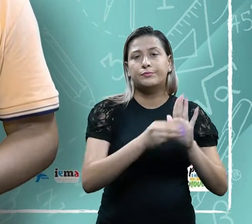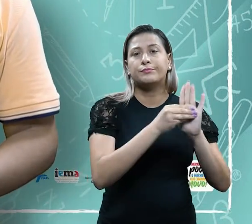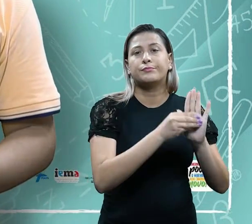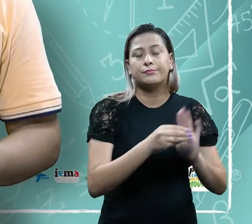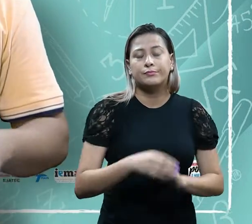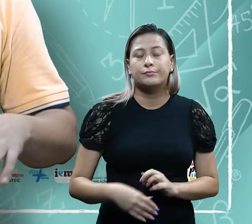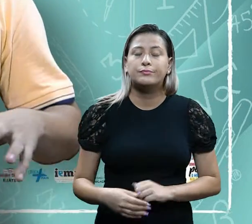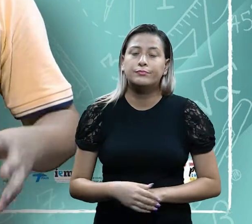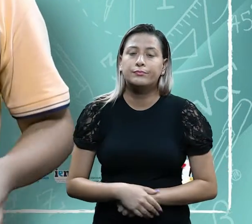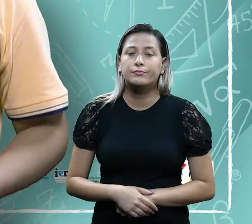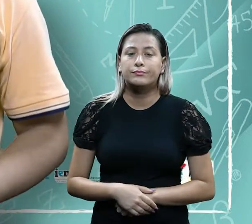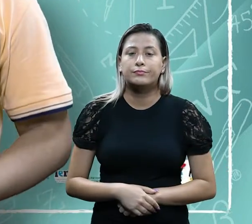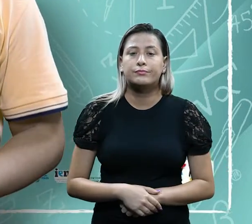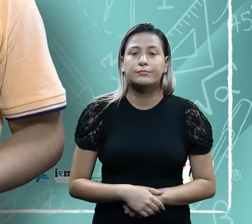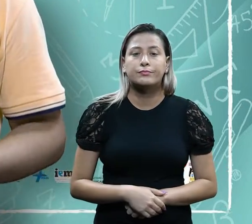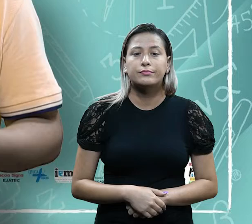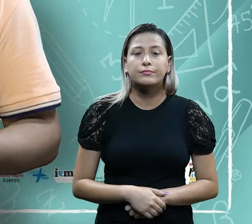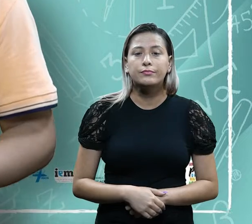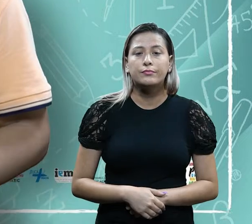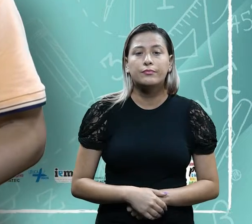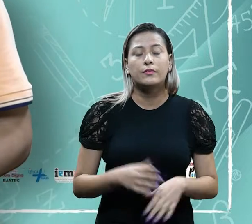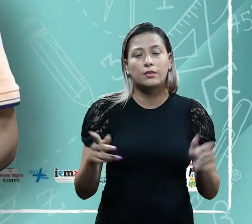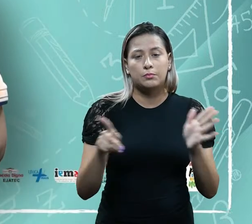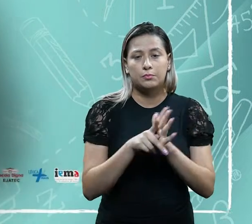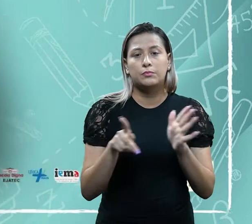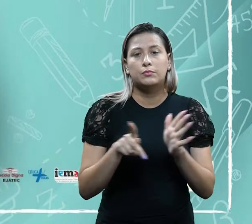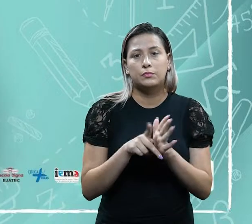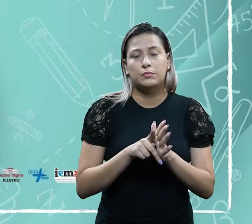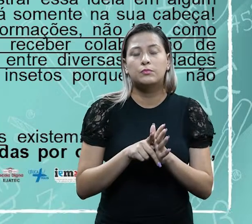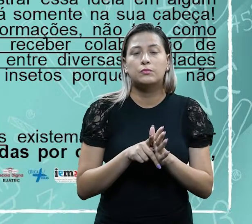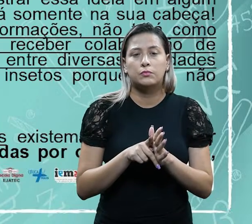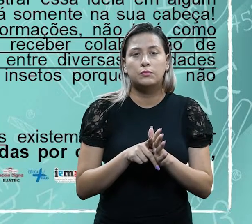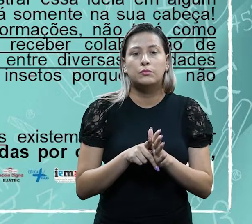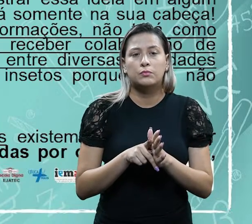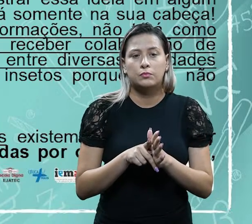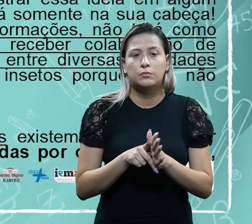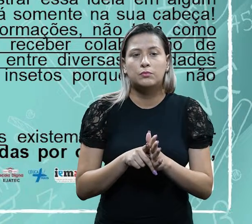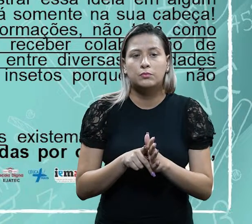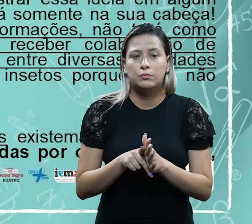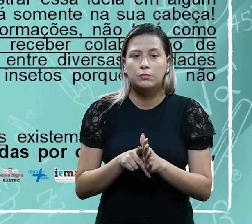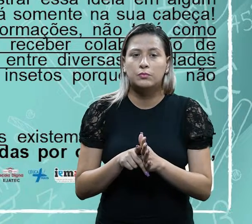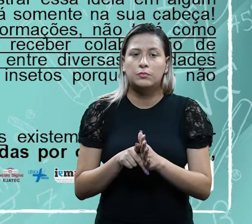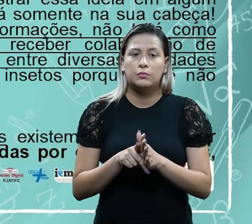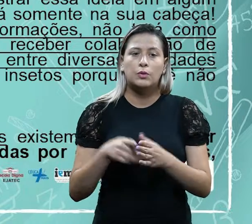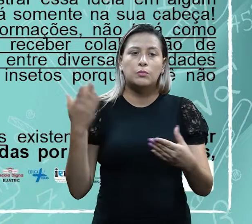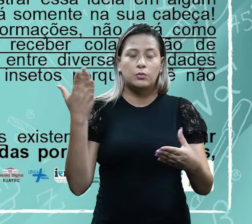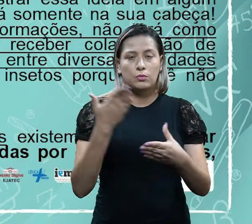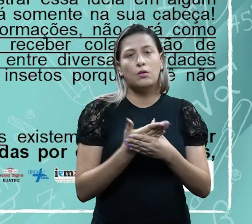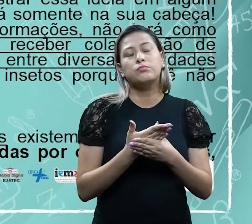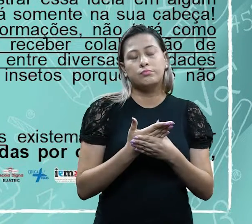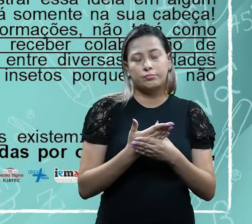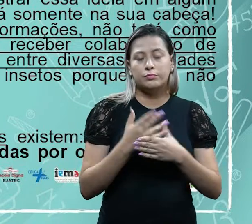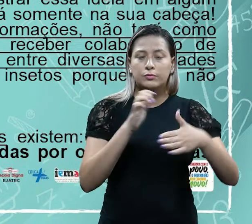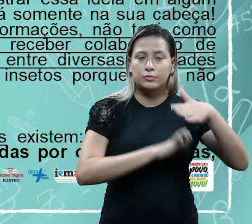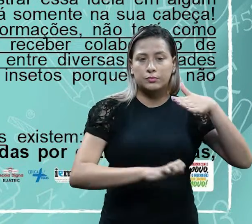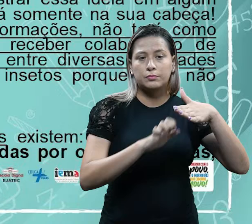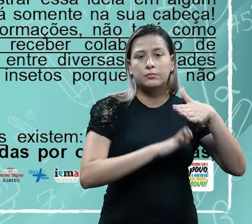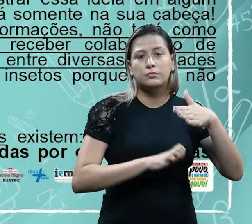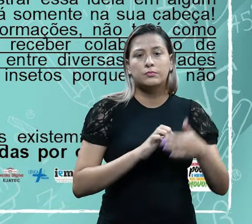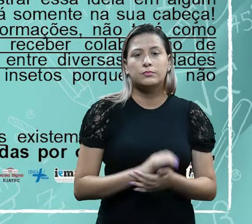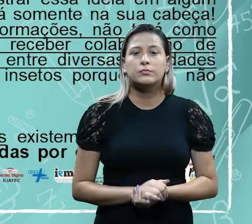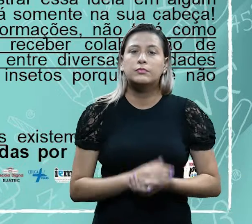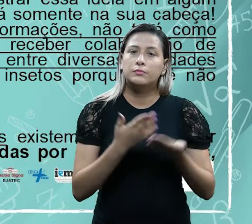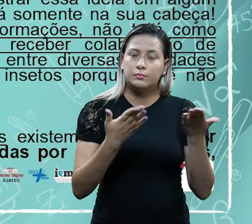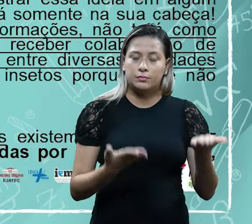informações. Essas informações elas vão fazer parte do arquivo da empresa. Então é justamente para isso que existem